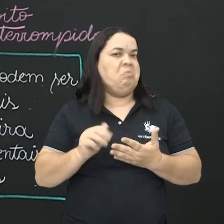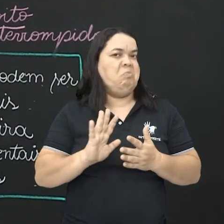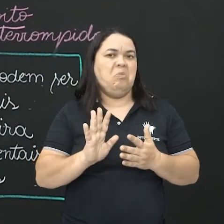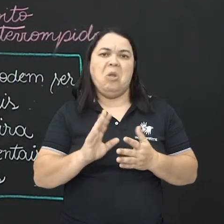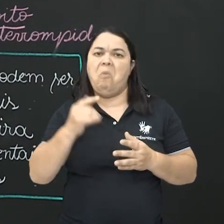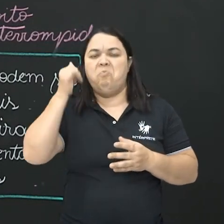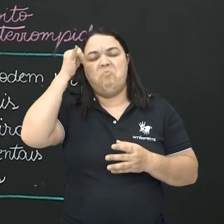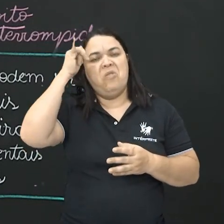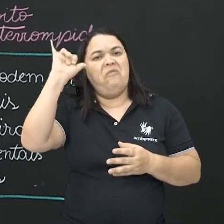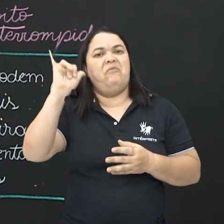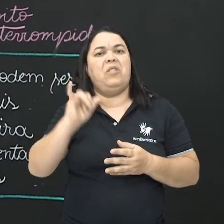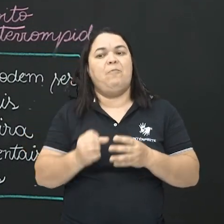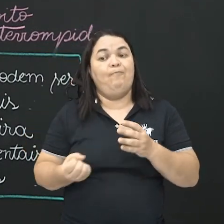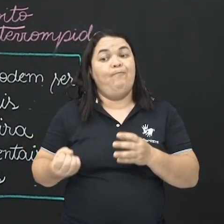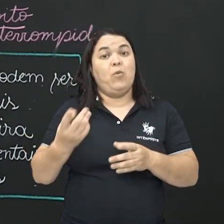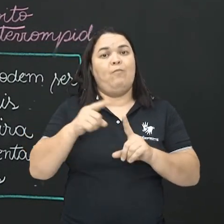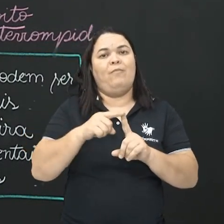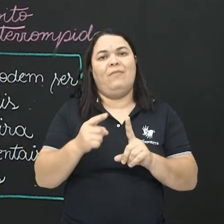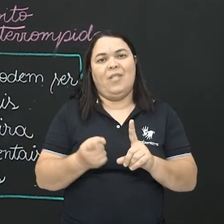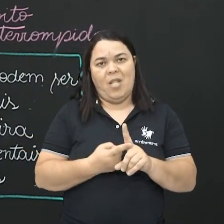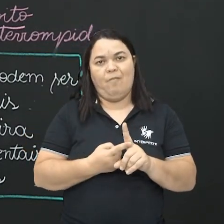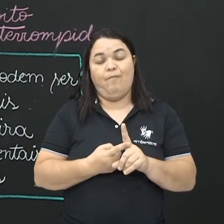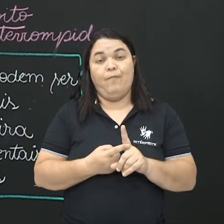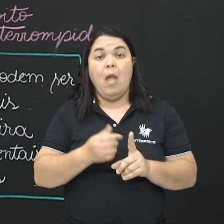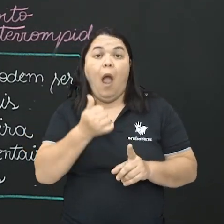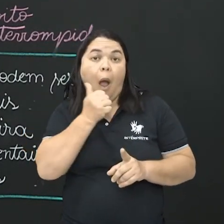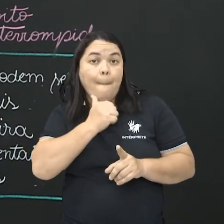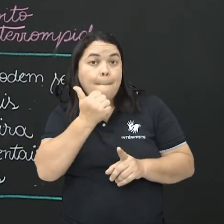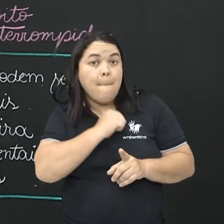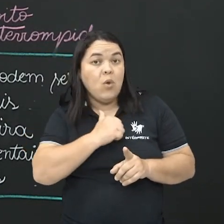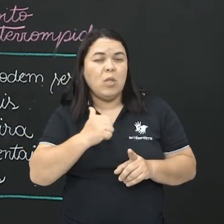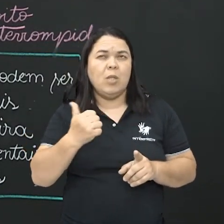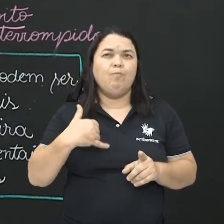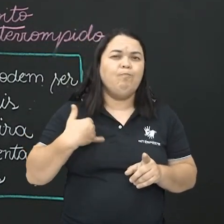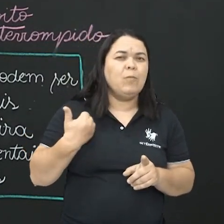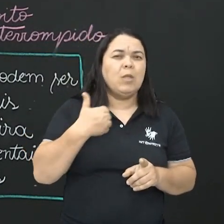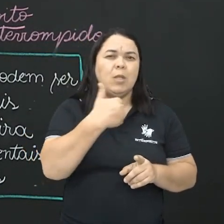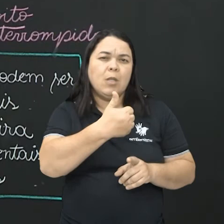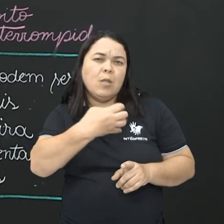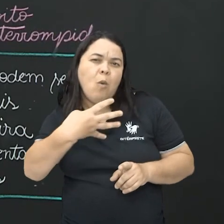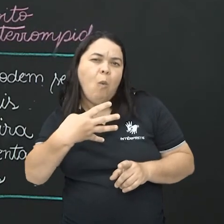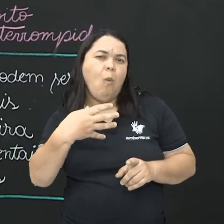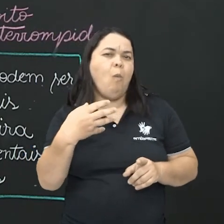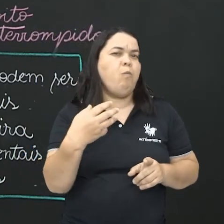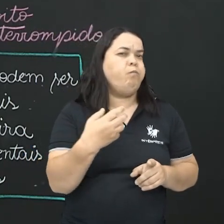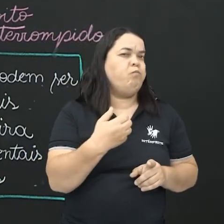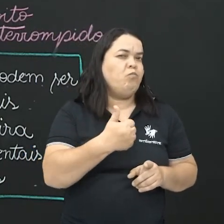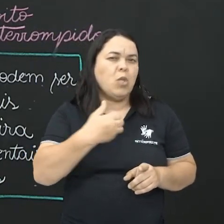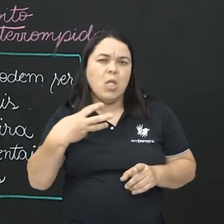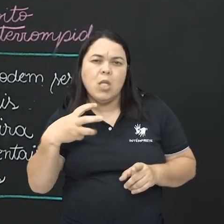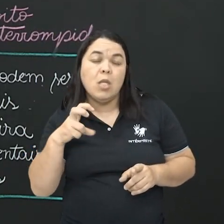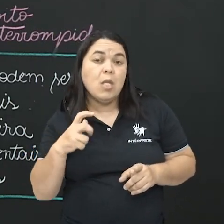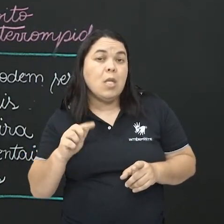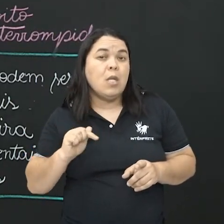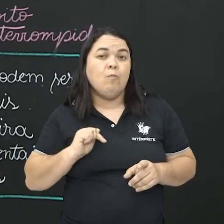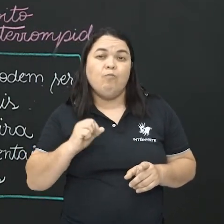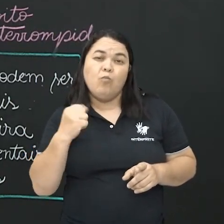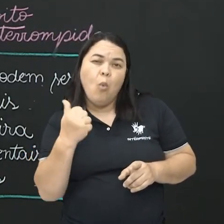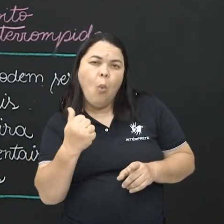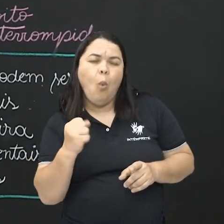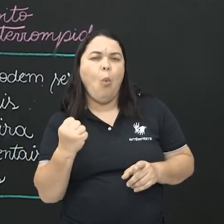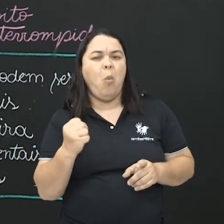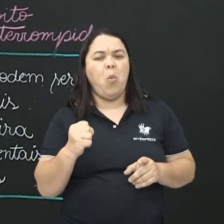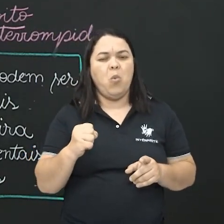Para mulheres mais jovens, 14, 15, 17, 18, muitas vezes o ciclo menstrual ainda está